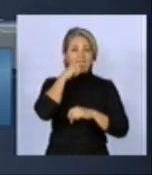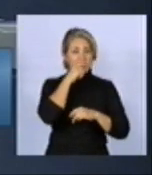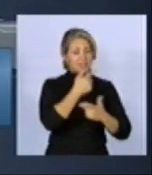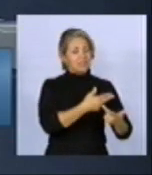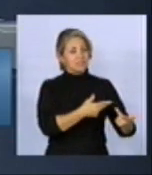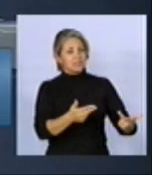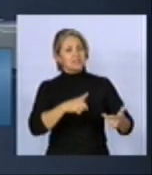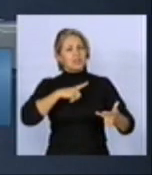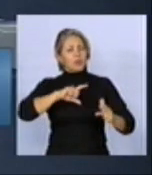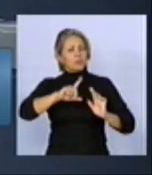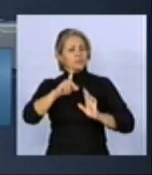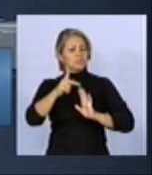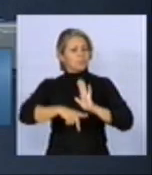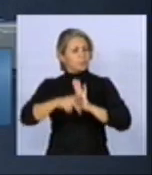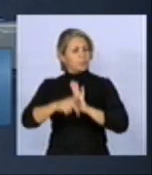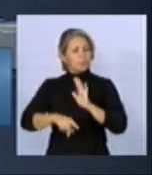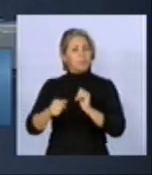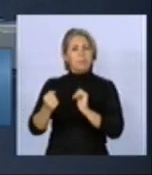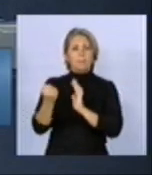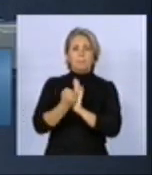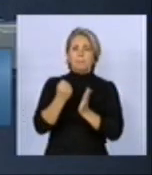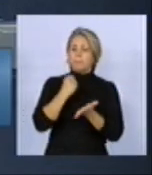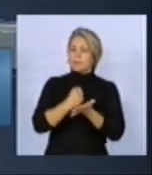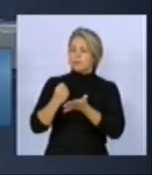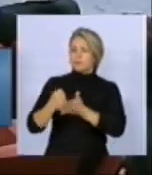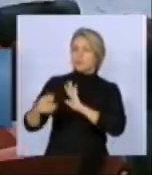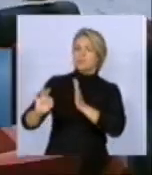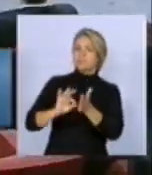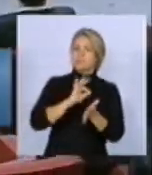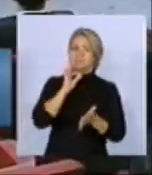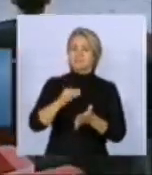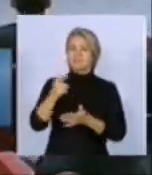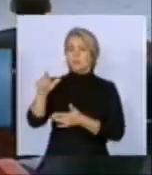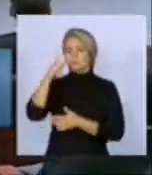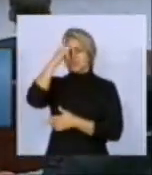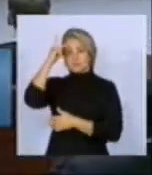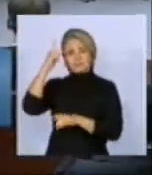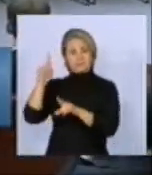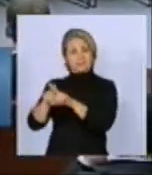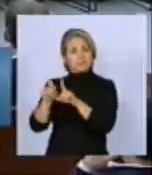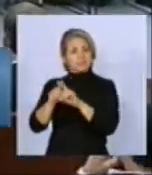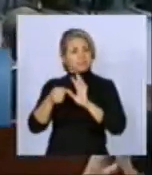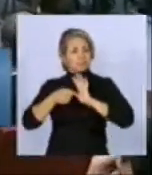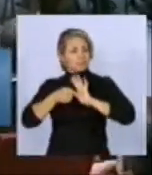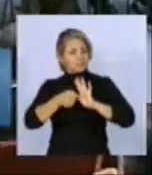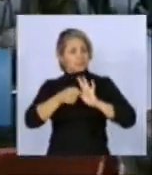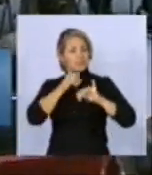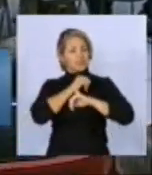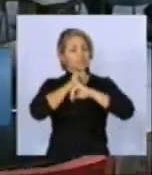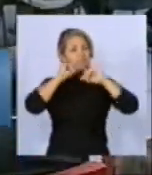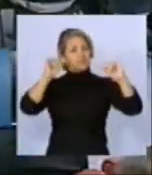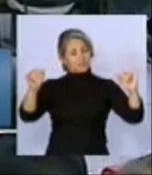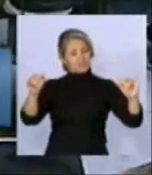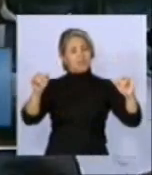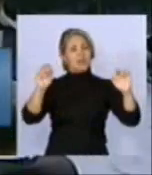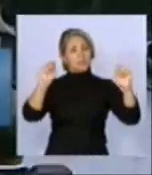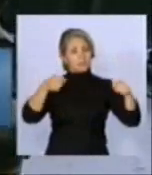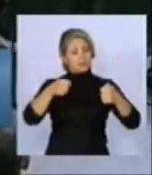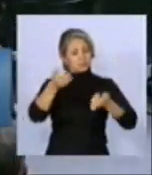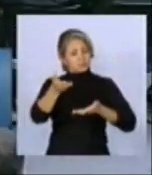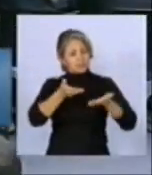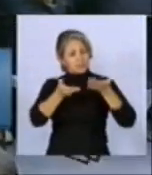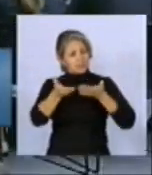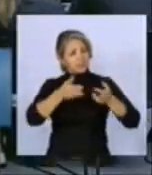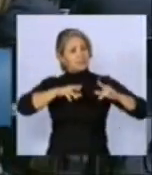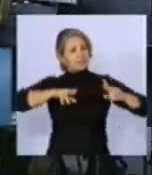protocolos sendo assinados pelo setor né outras pessoas aqui inclusive da única vão se vão se pronunciar né vão poder tratar disso